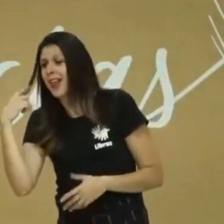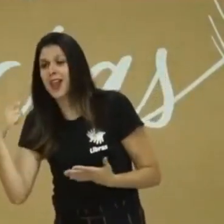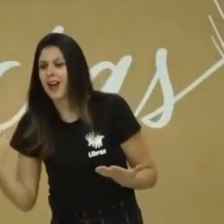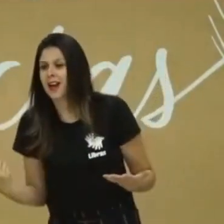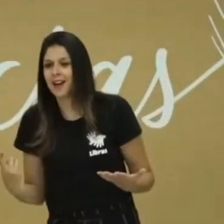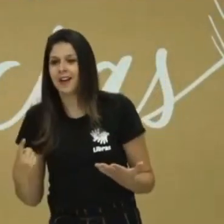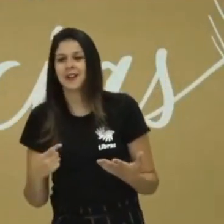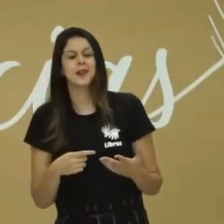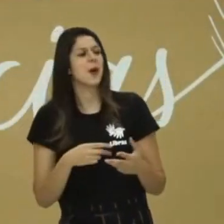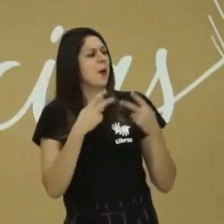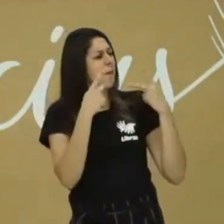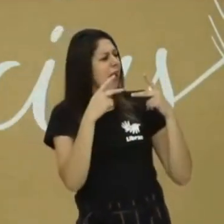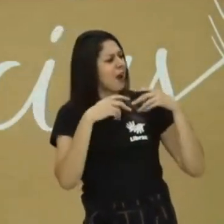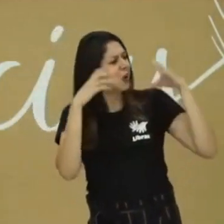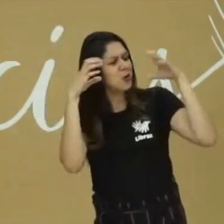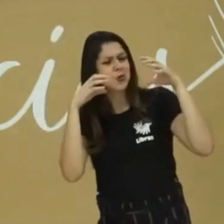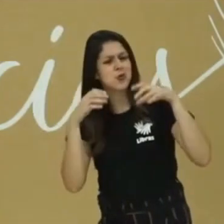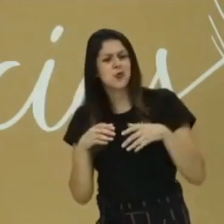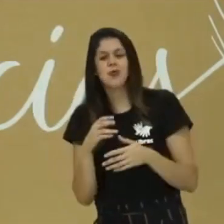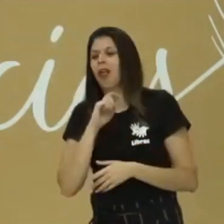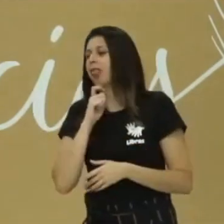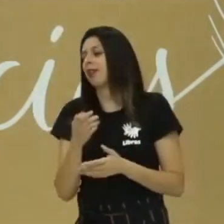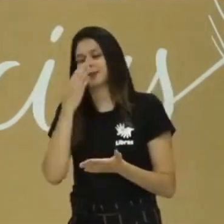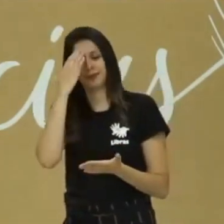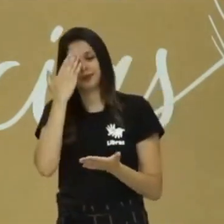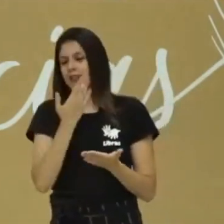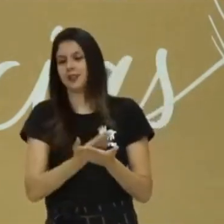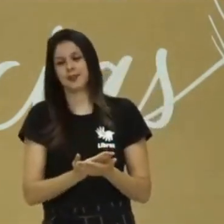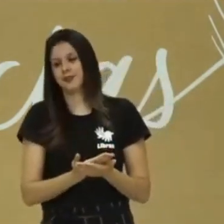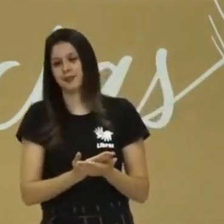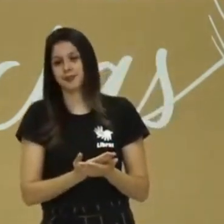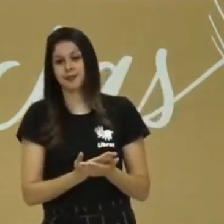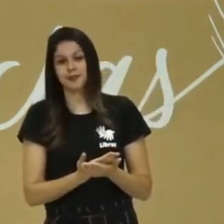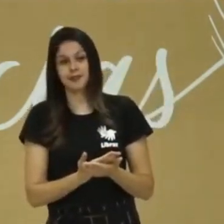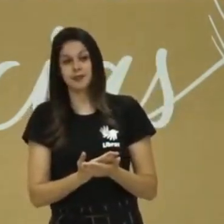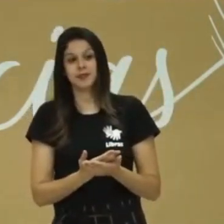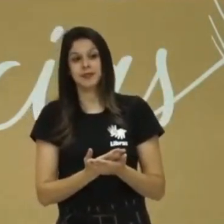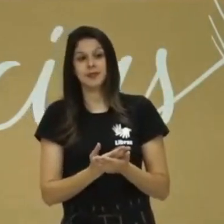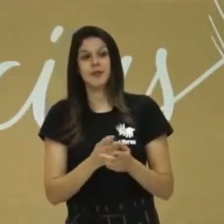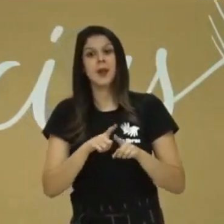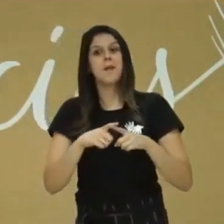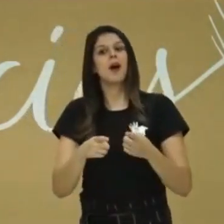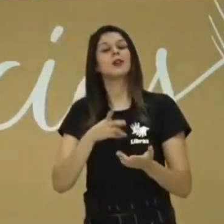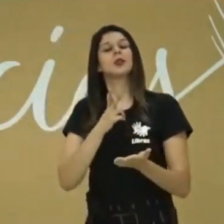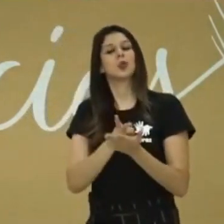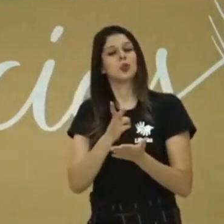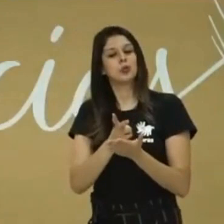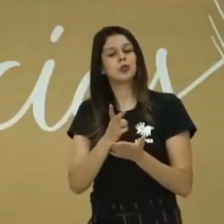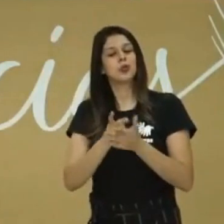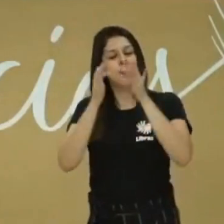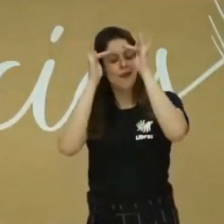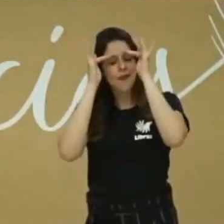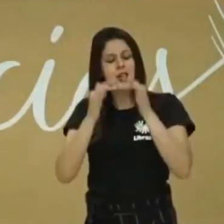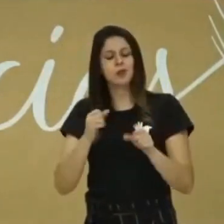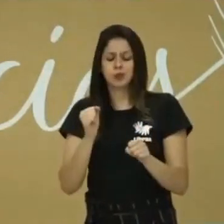louco tá perdendo o seu tempo quem que vai acreditar nessa mensagem É mas ele continua sendo fiel a Deus